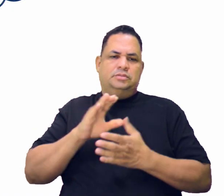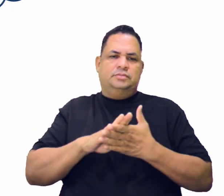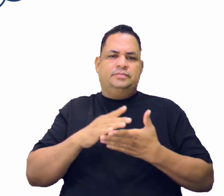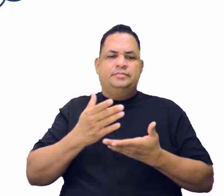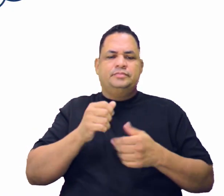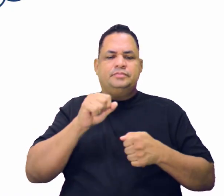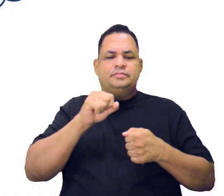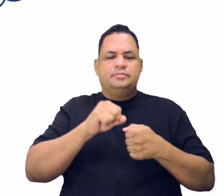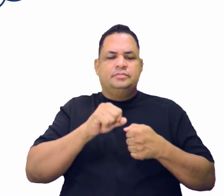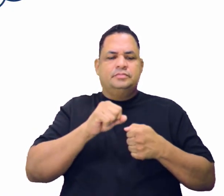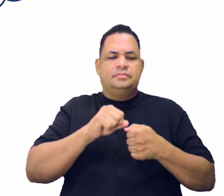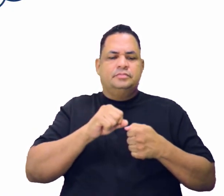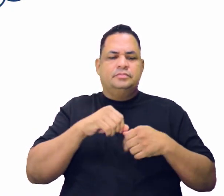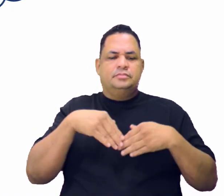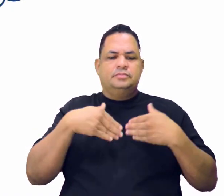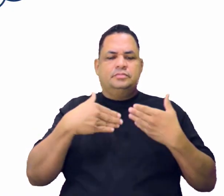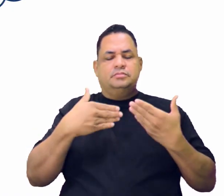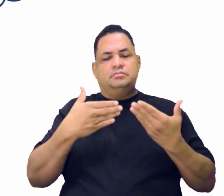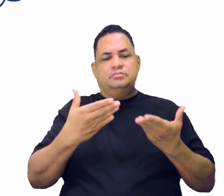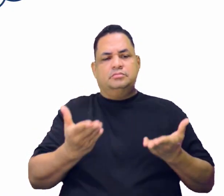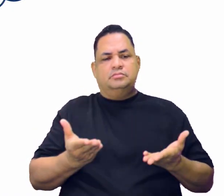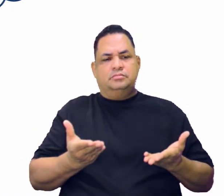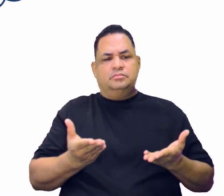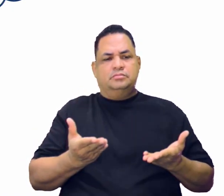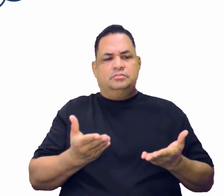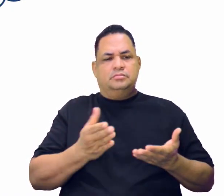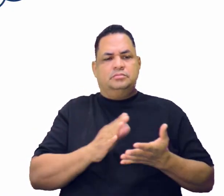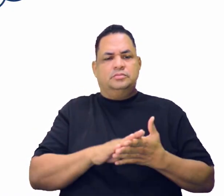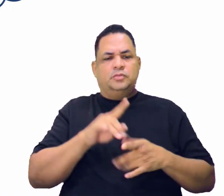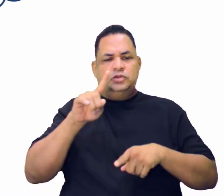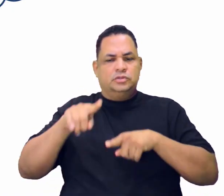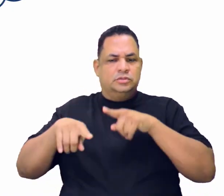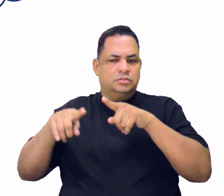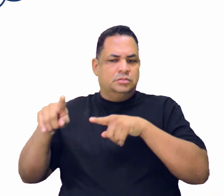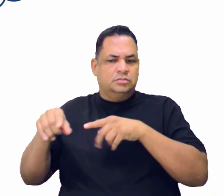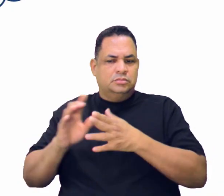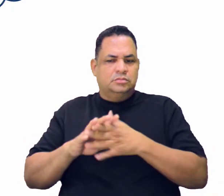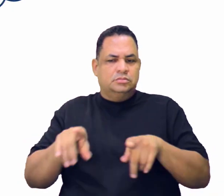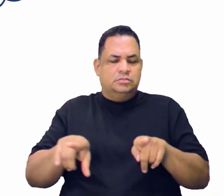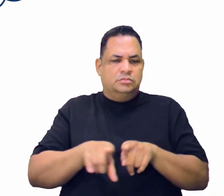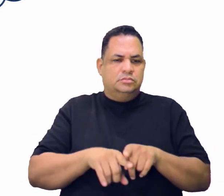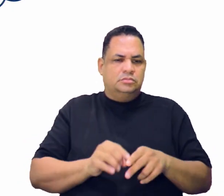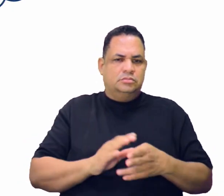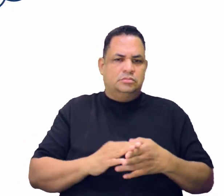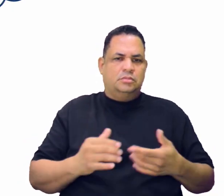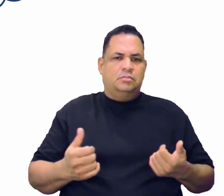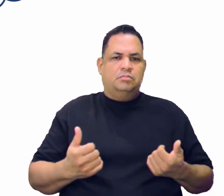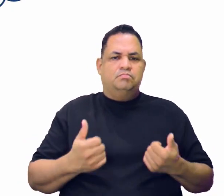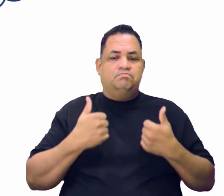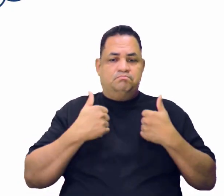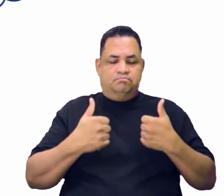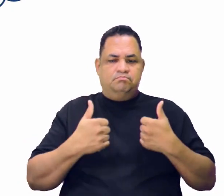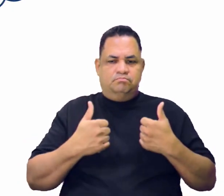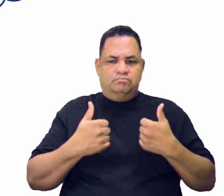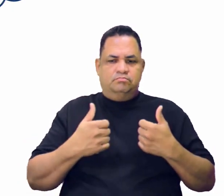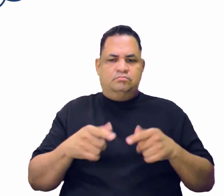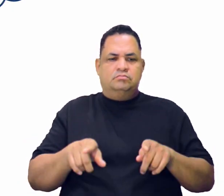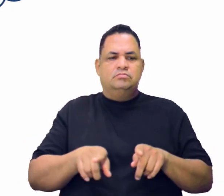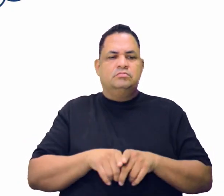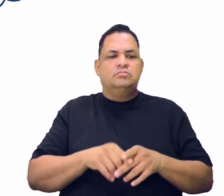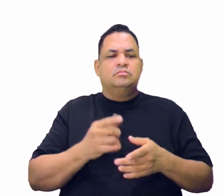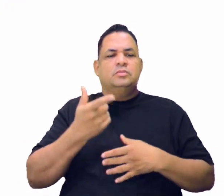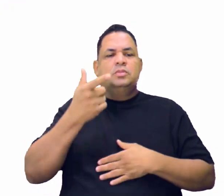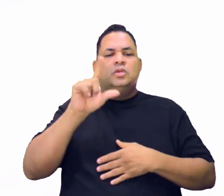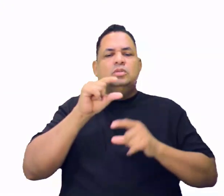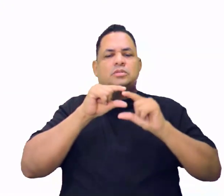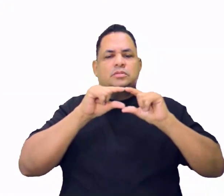vai fazer pelo qual ou suas variações. Belezinha? Mais uma tirinha